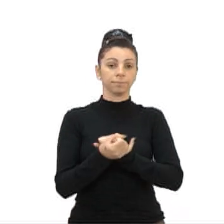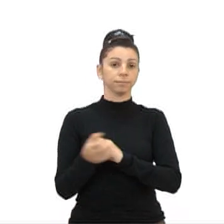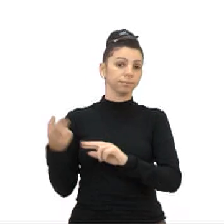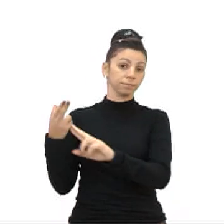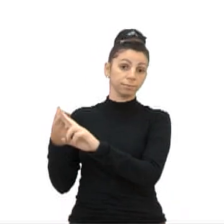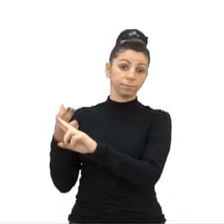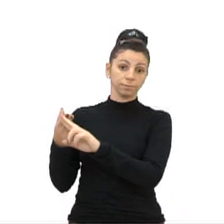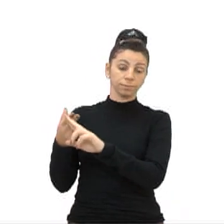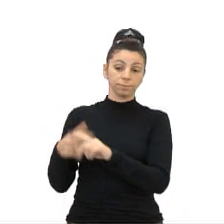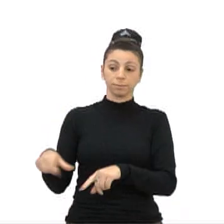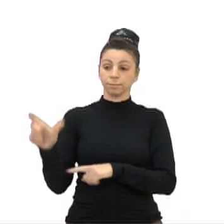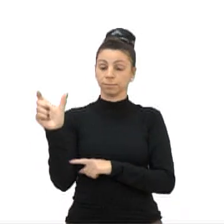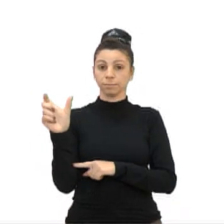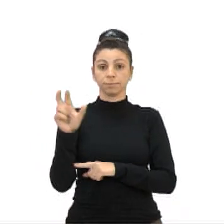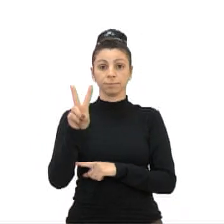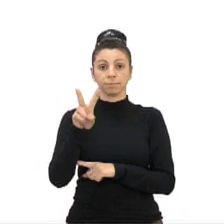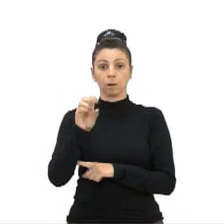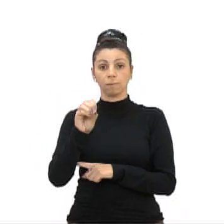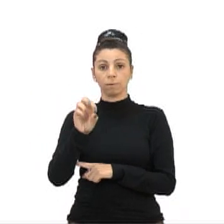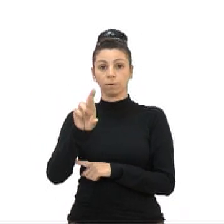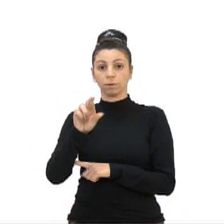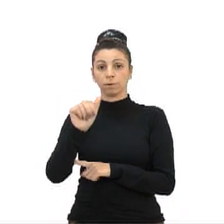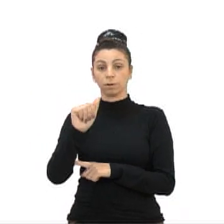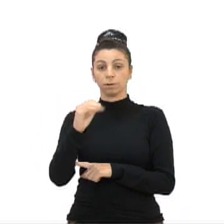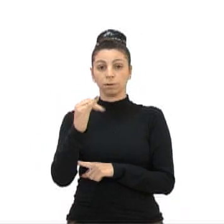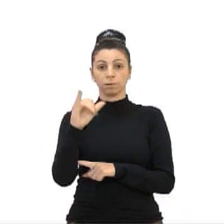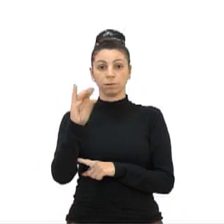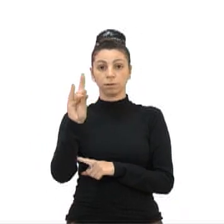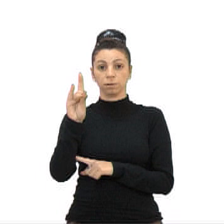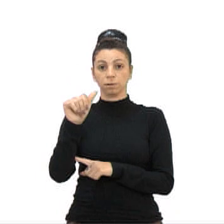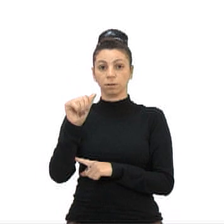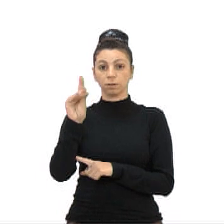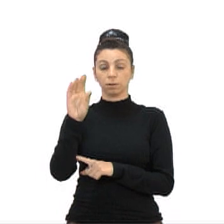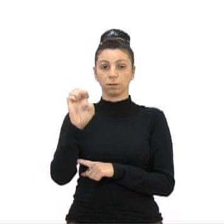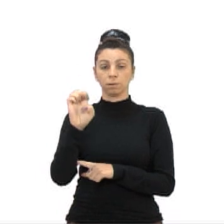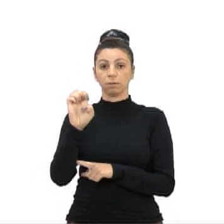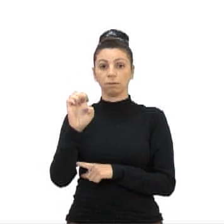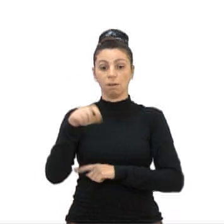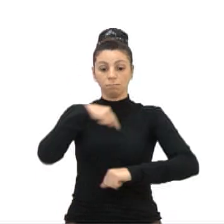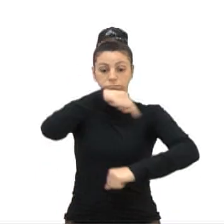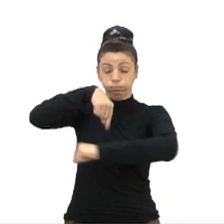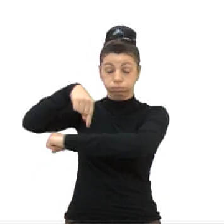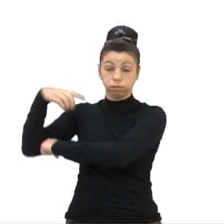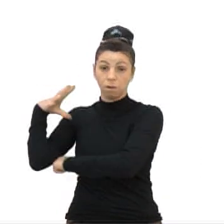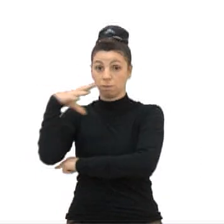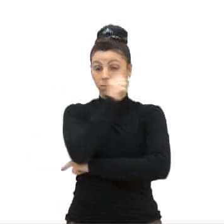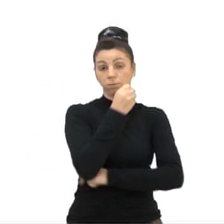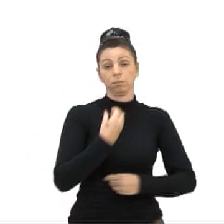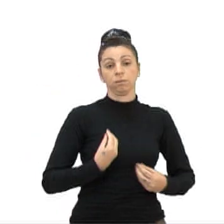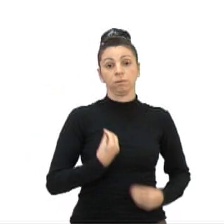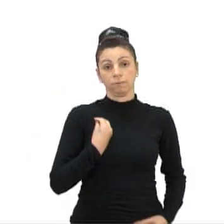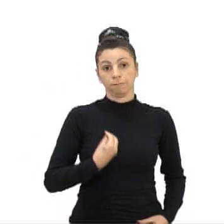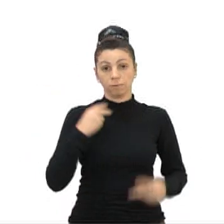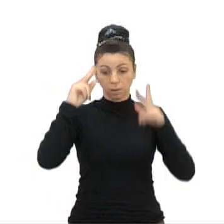utilizado, a palavra voracidade, ela enfatiza a rapidez com que o tempo devora as horas da existência humana.